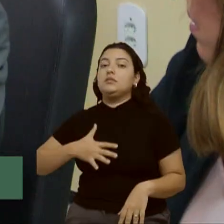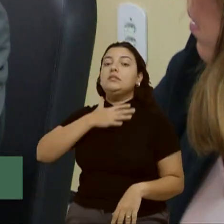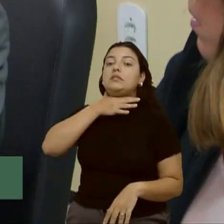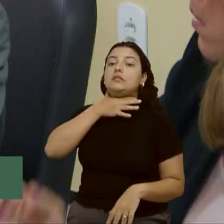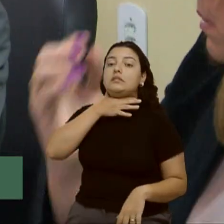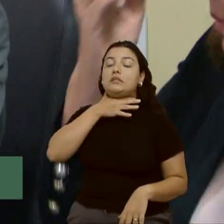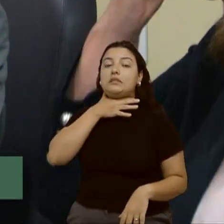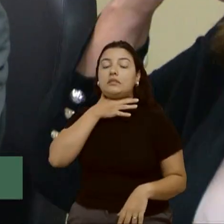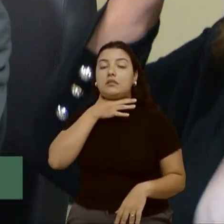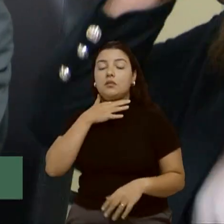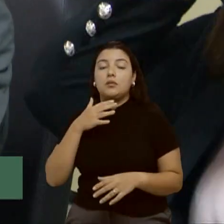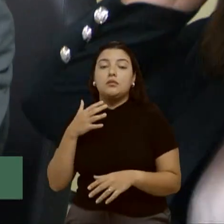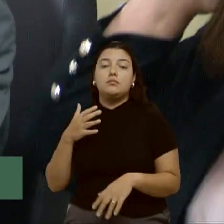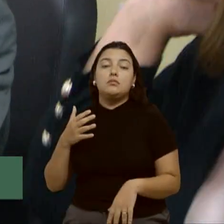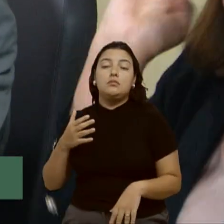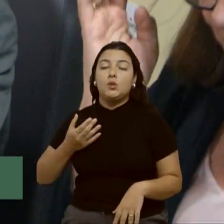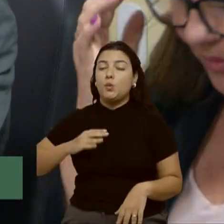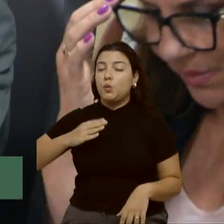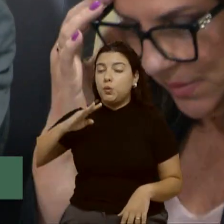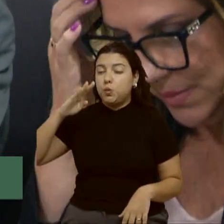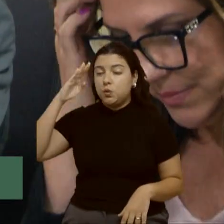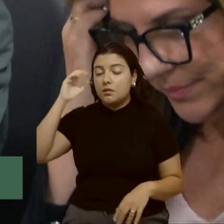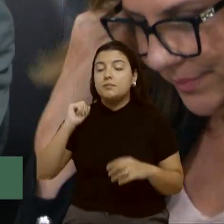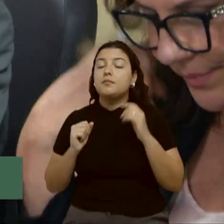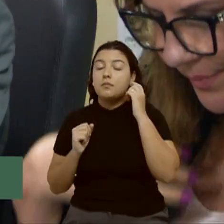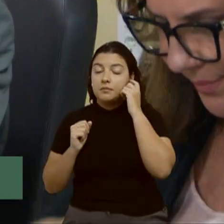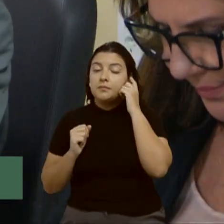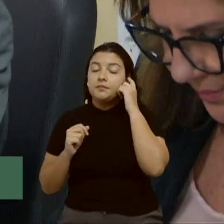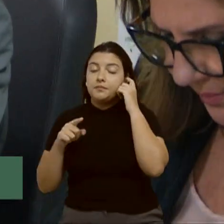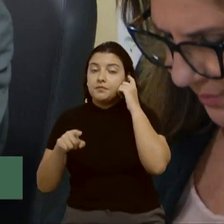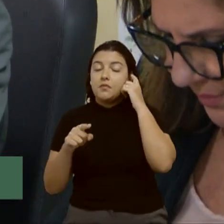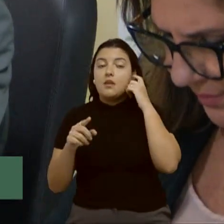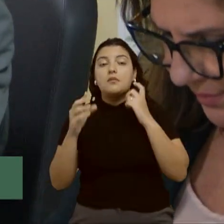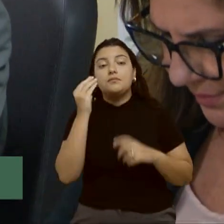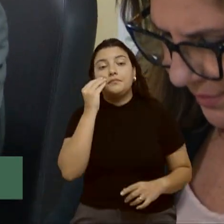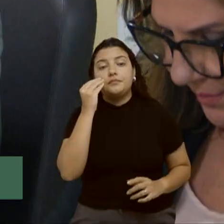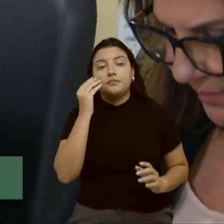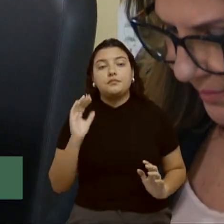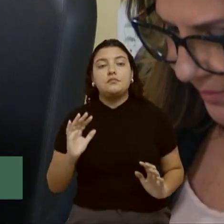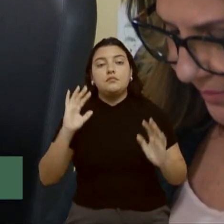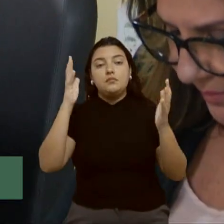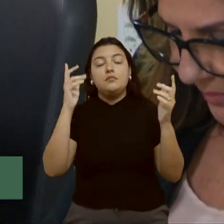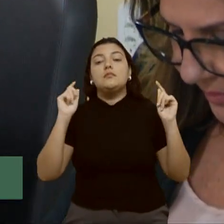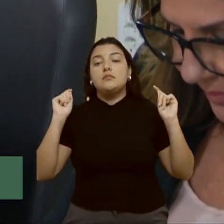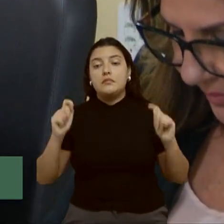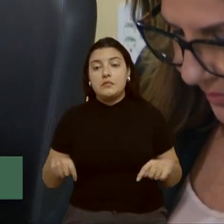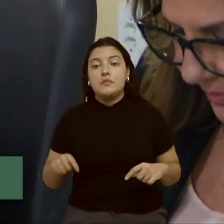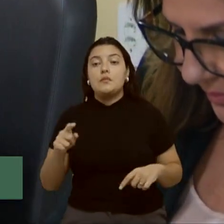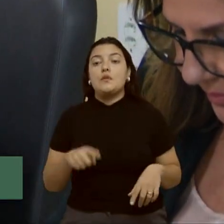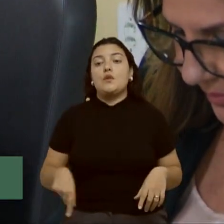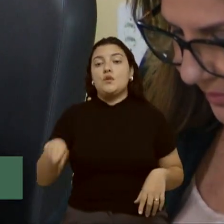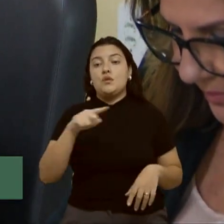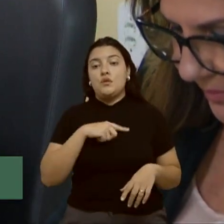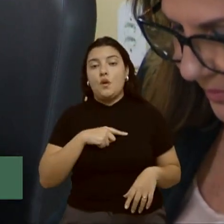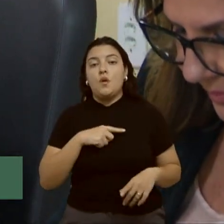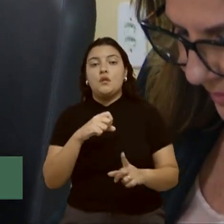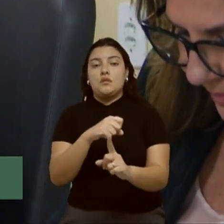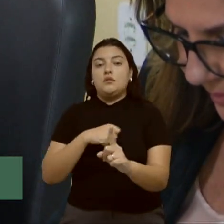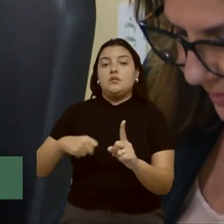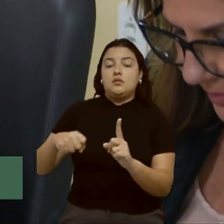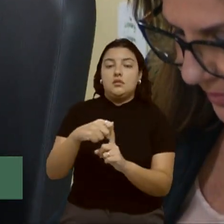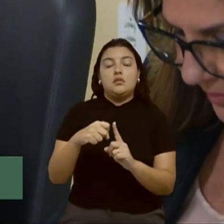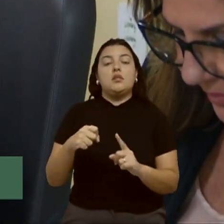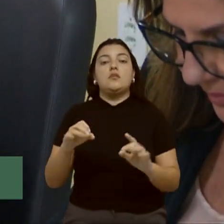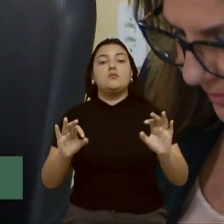o consumidor no mercado novamente. Essa solução, ela só é possível quando nós, como sociedade